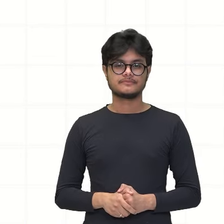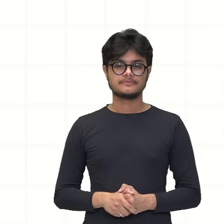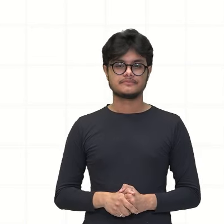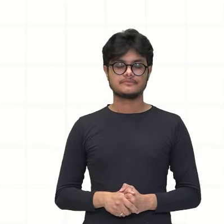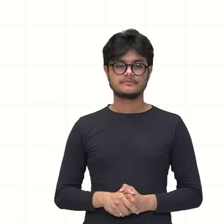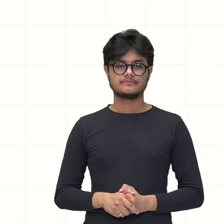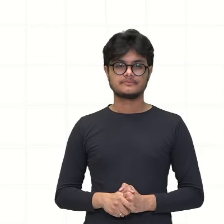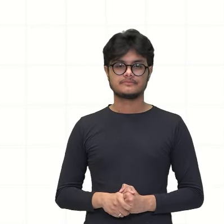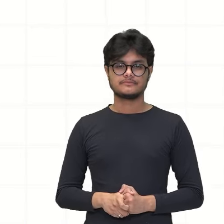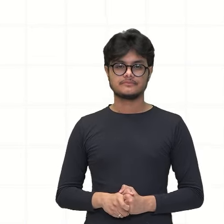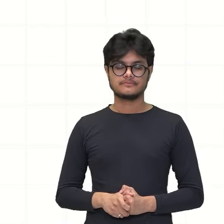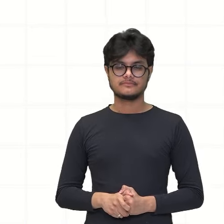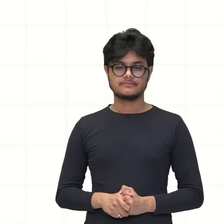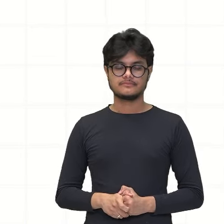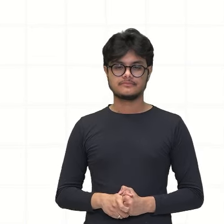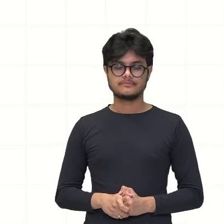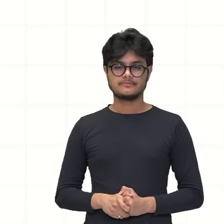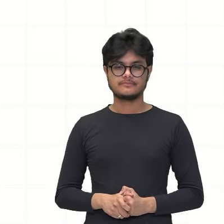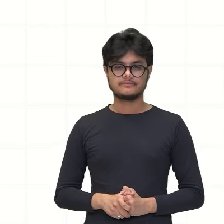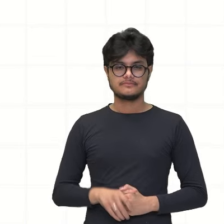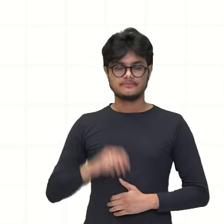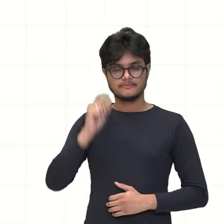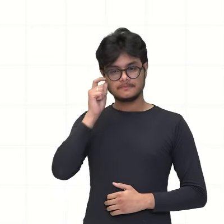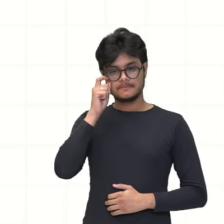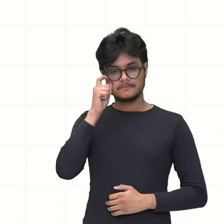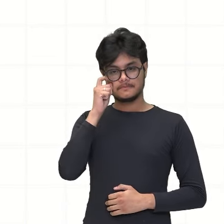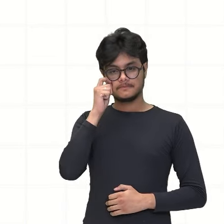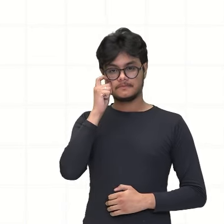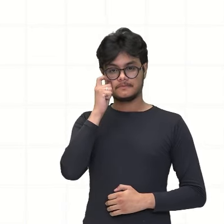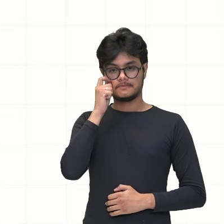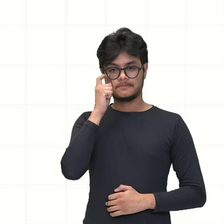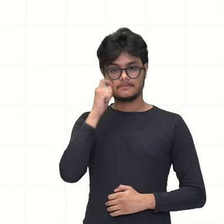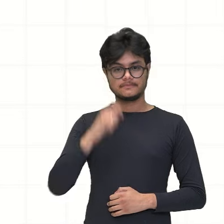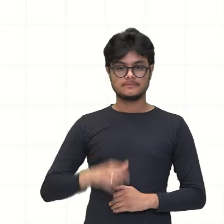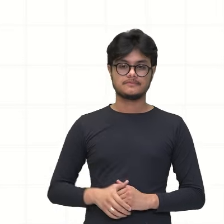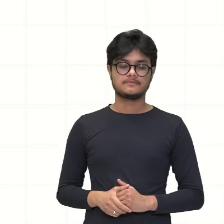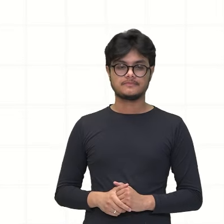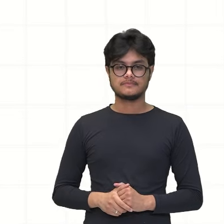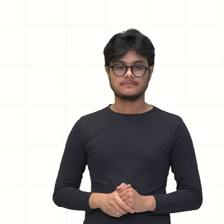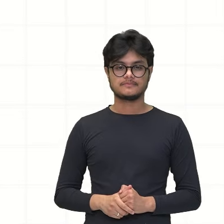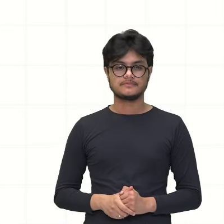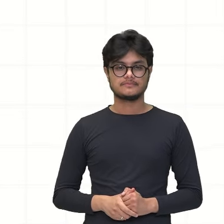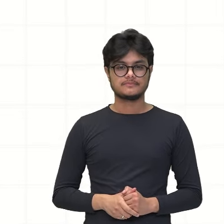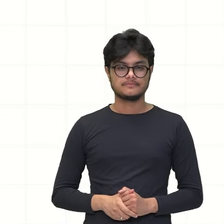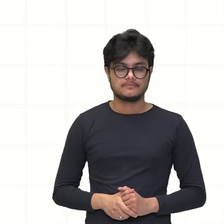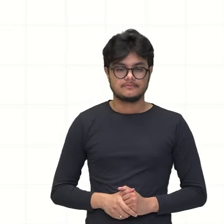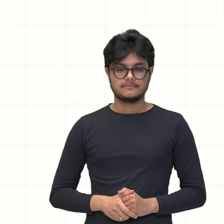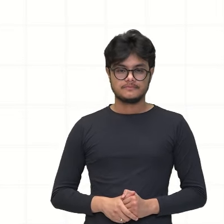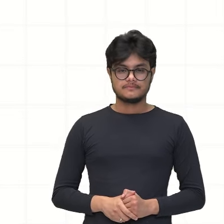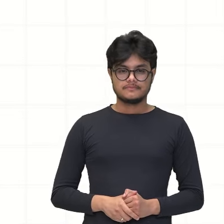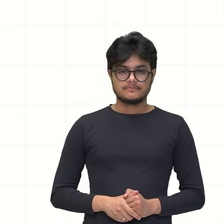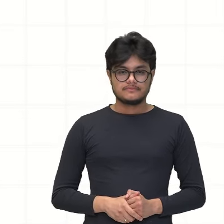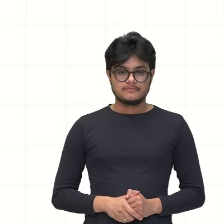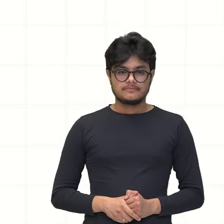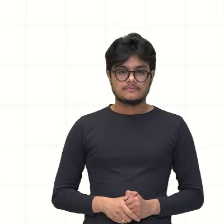o preço final original menos o desconto novamente. Então vai